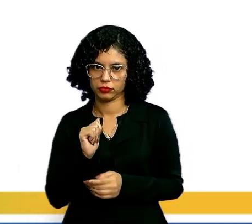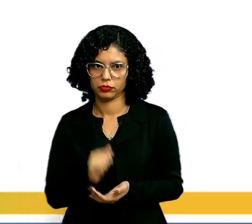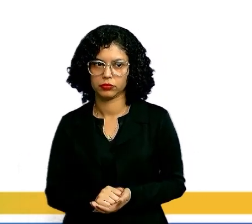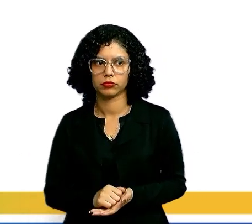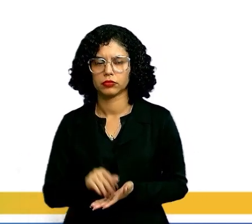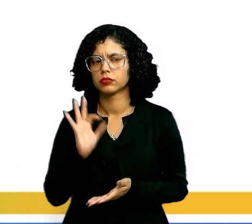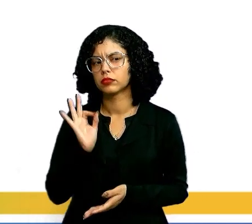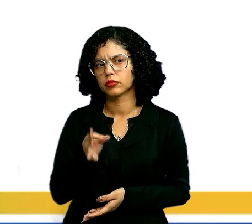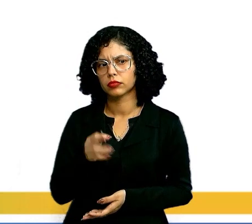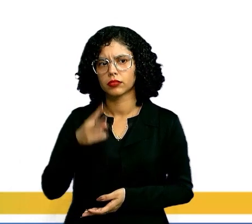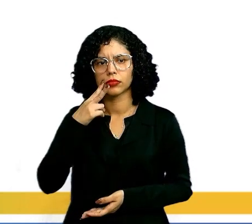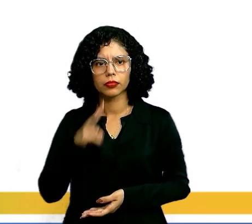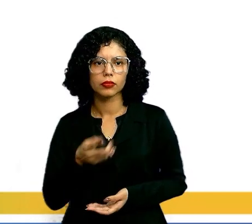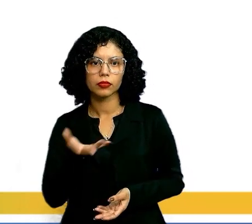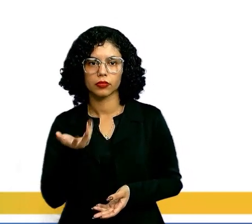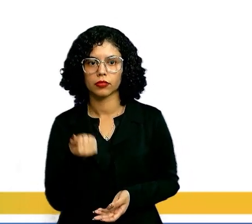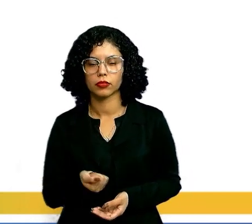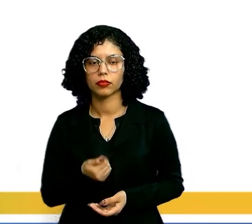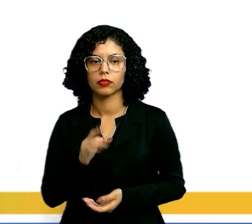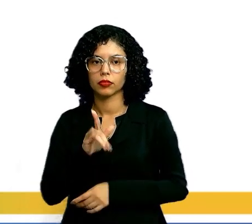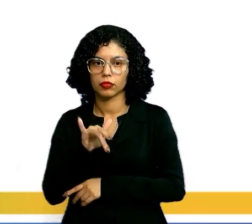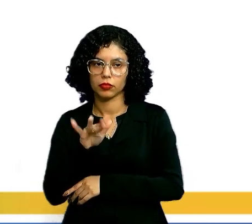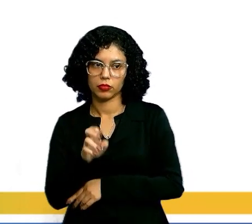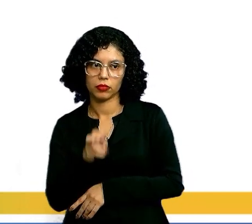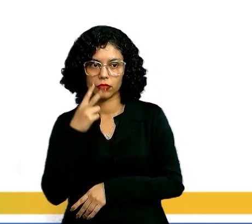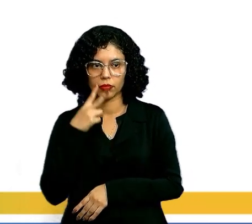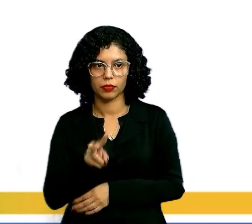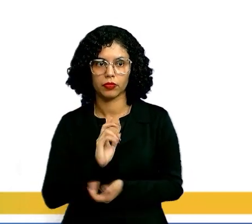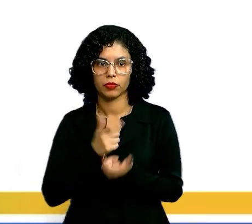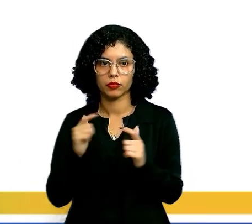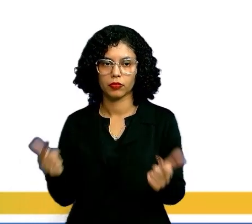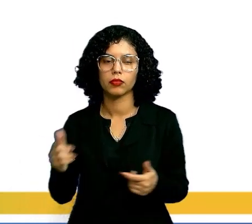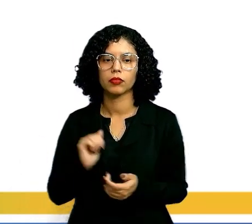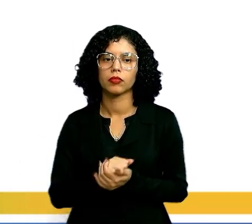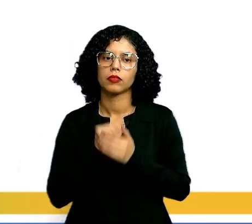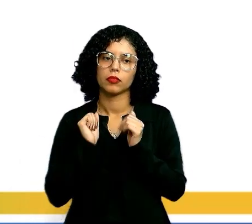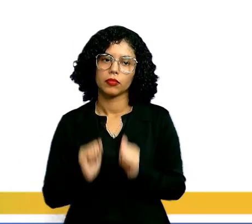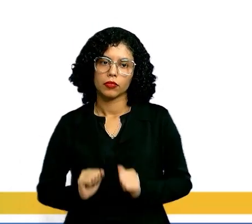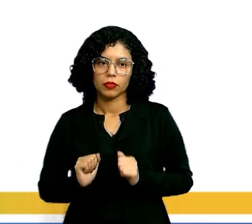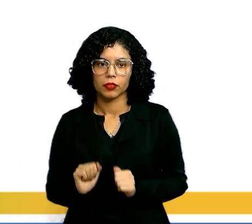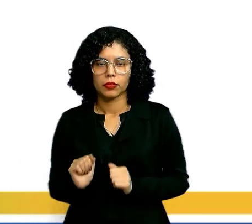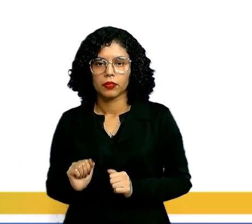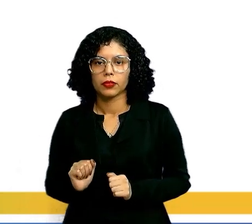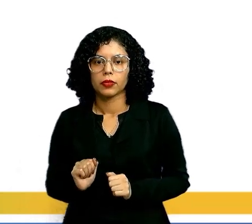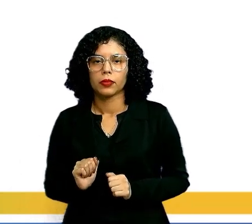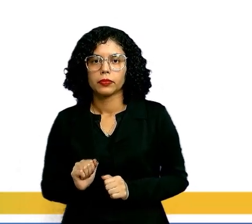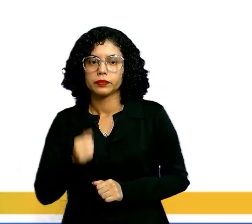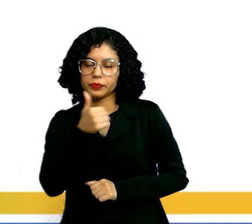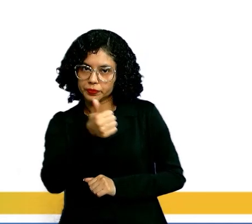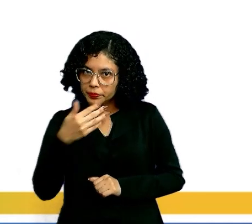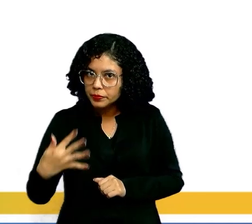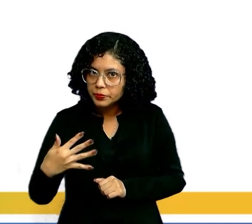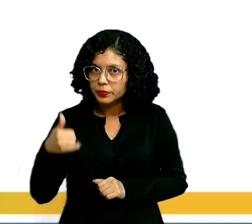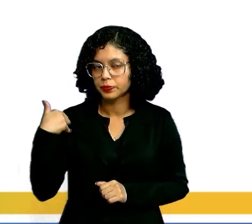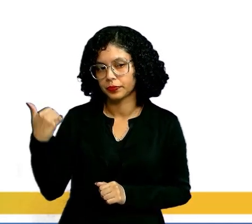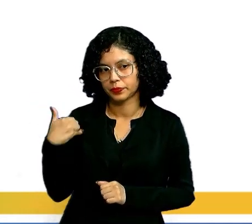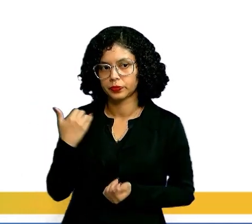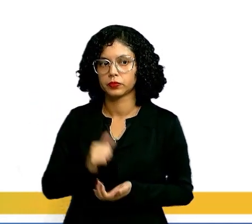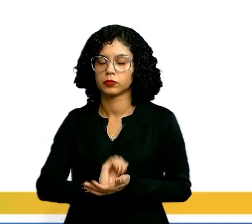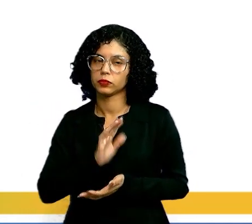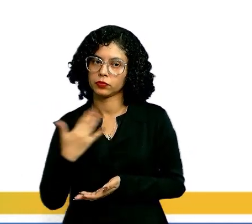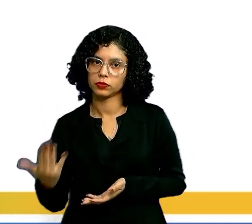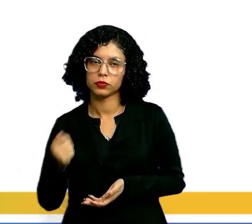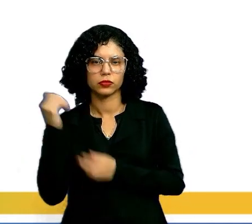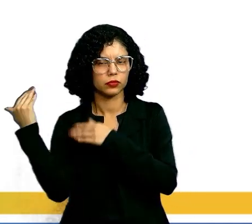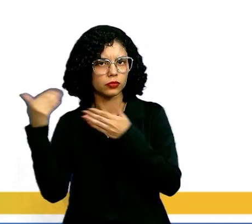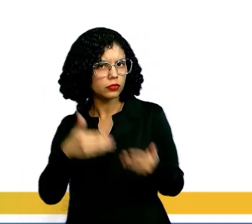certa vez Dizem que quando Alexandre o Grande da Macedônia que foi aluno do Aristóteles aos 14 anos de idade então quando